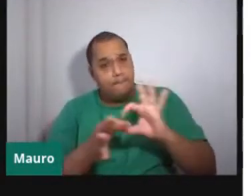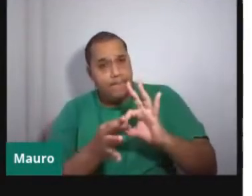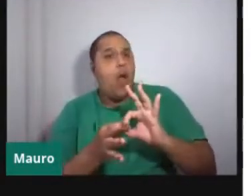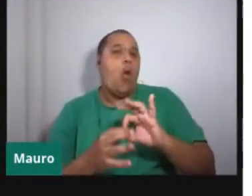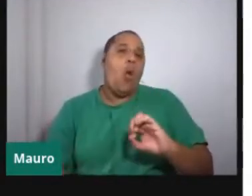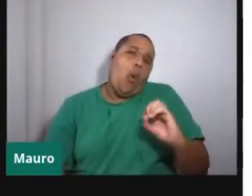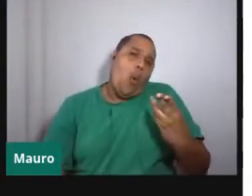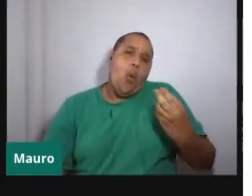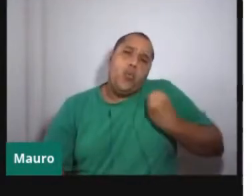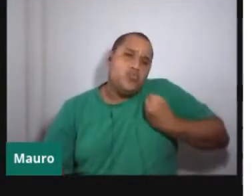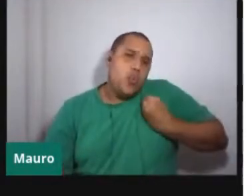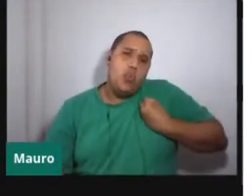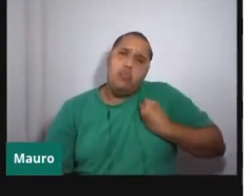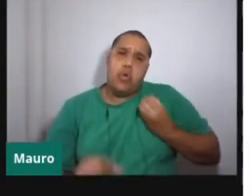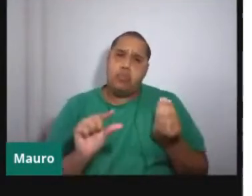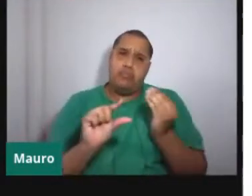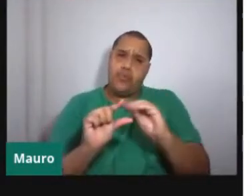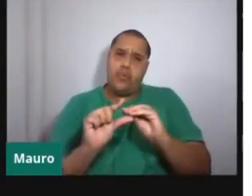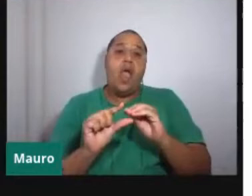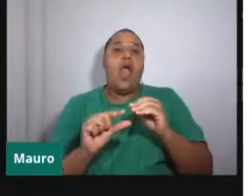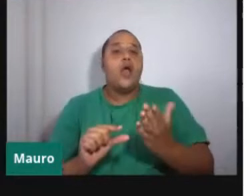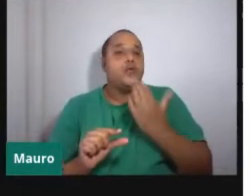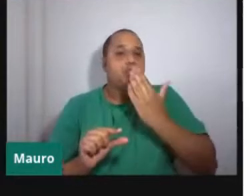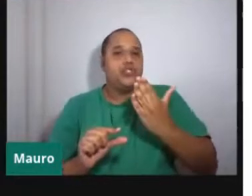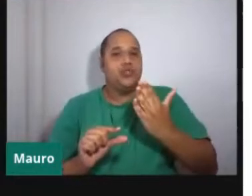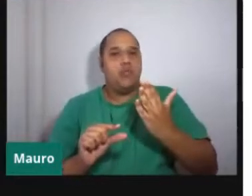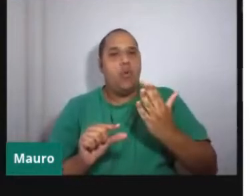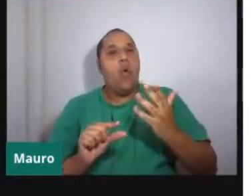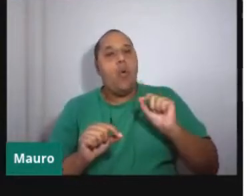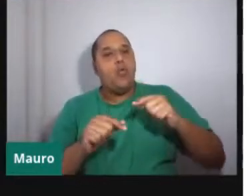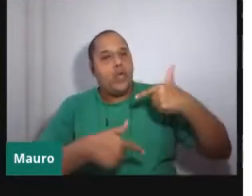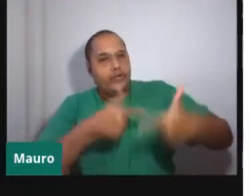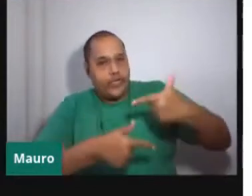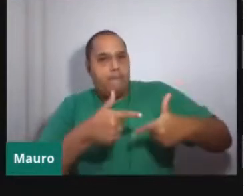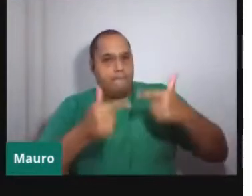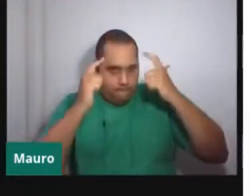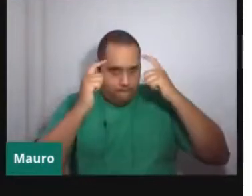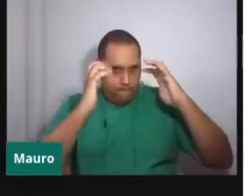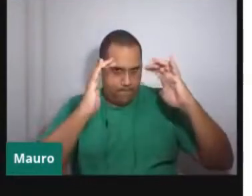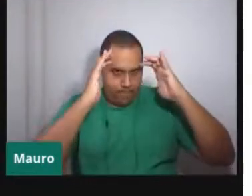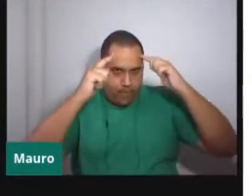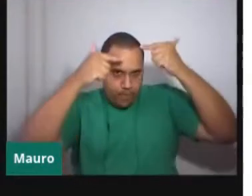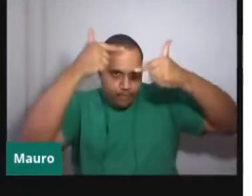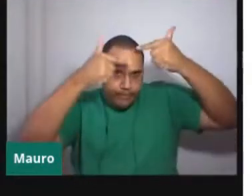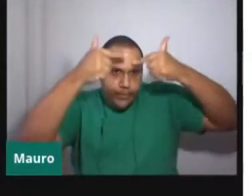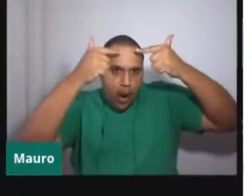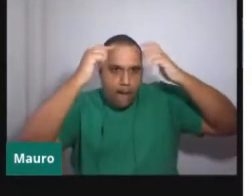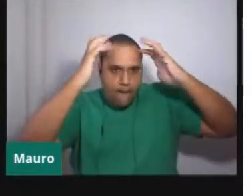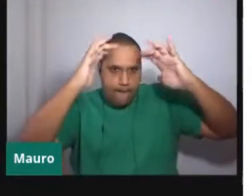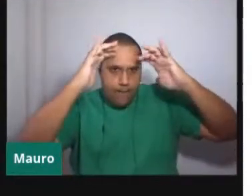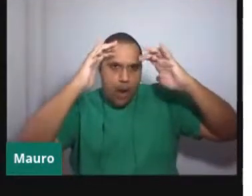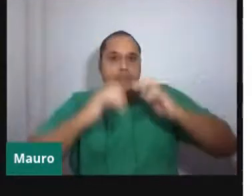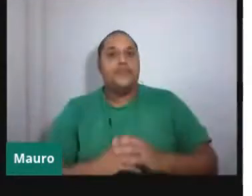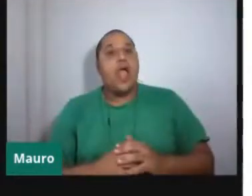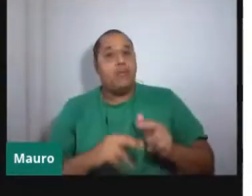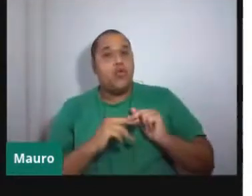valor numérico que representa alguma atividade cerebral. A gente, quando usa a ressonância magnética funcional, a gente usa o que nós